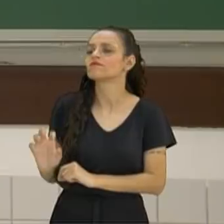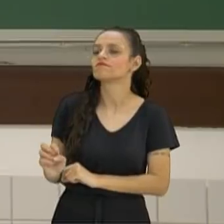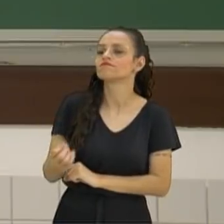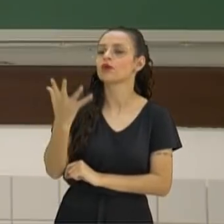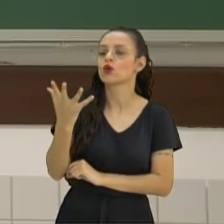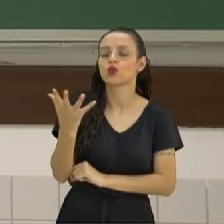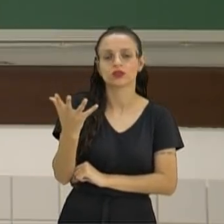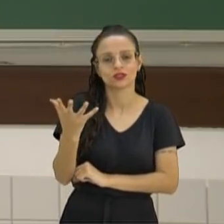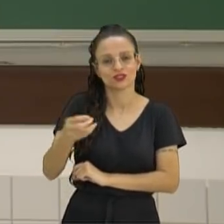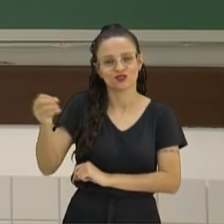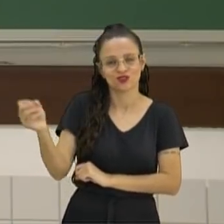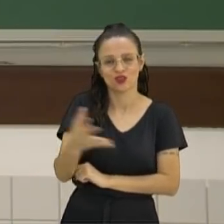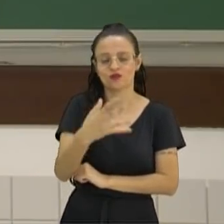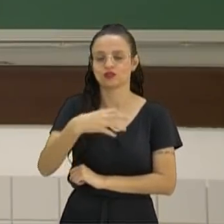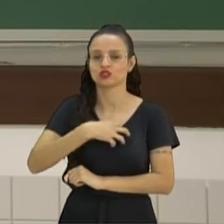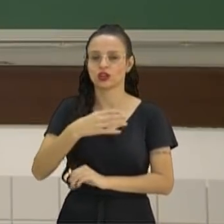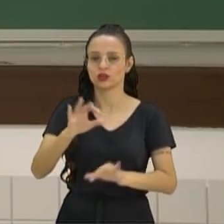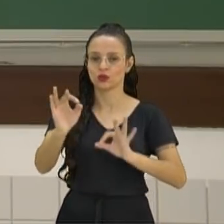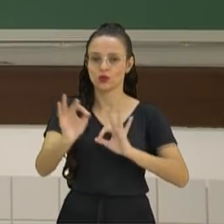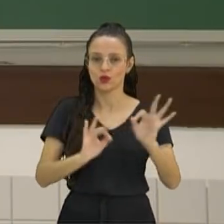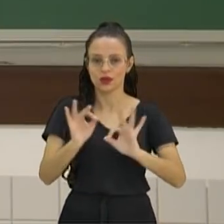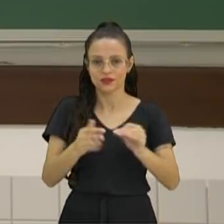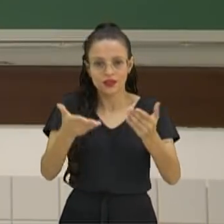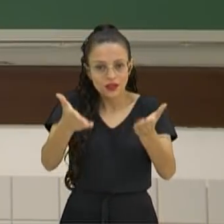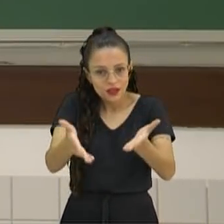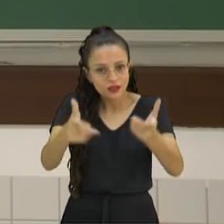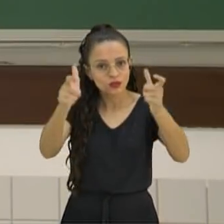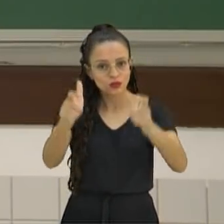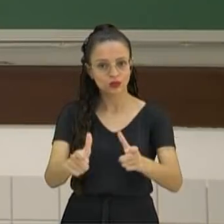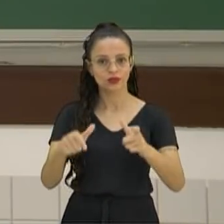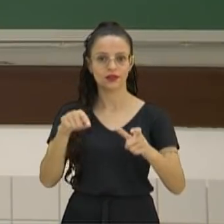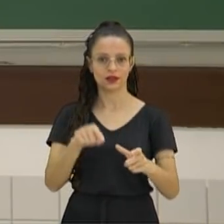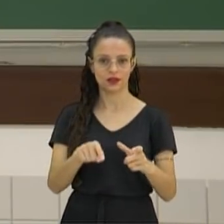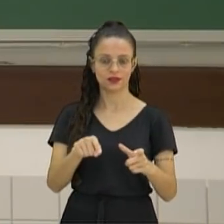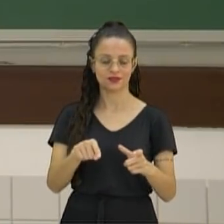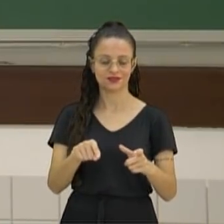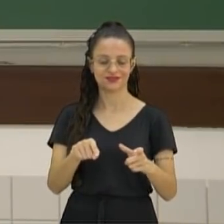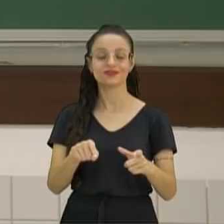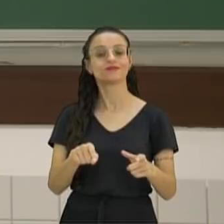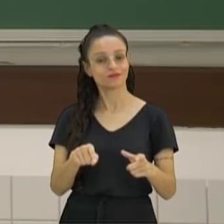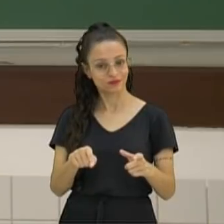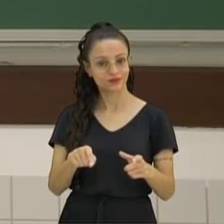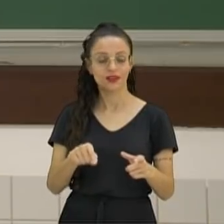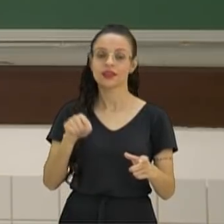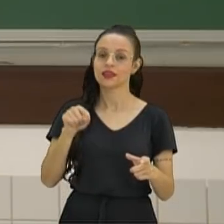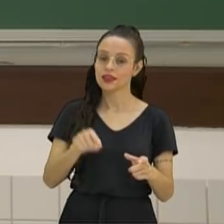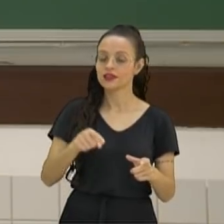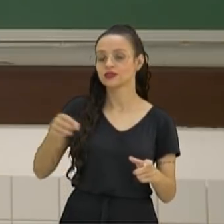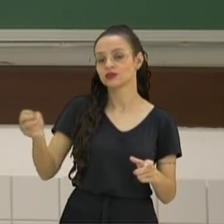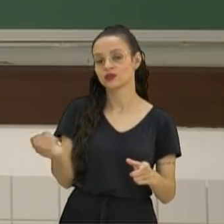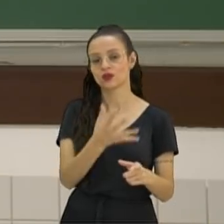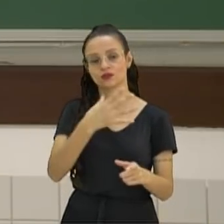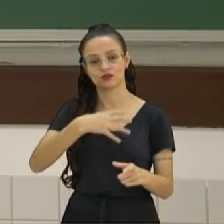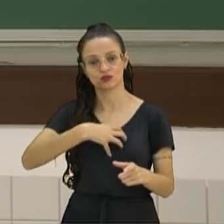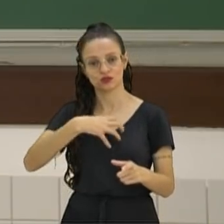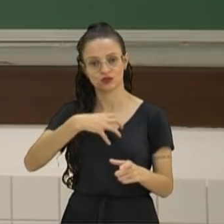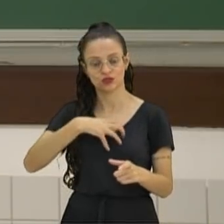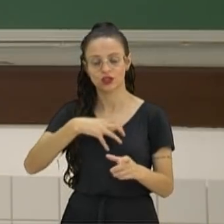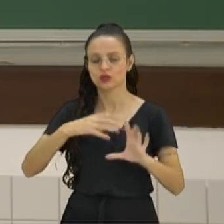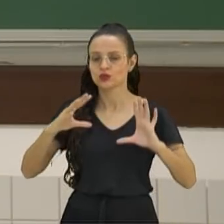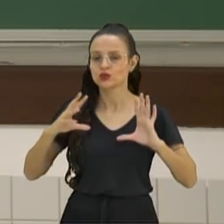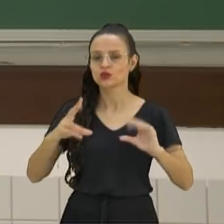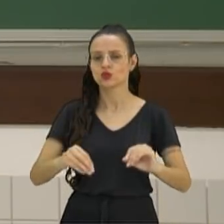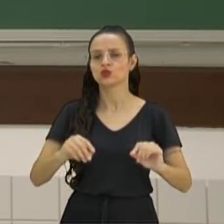É uma nova forma de organização daquele lugar onde aquela sociedade está inserida. E essa nova forma e todas